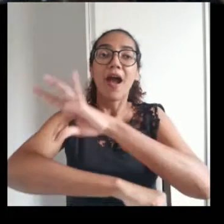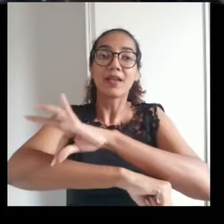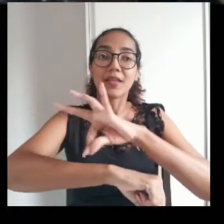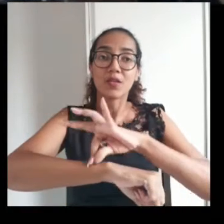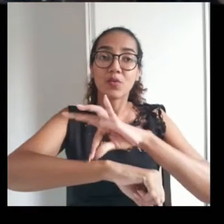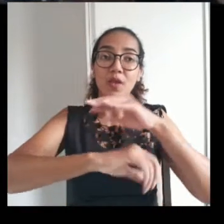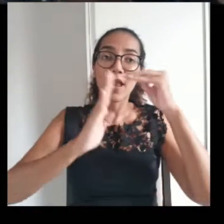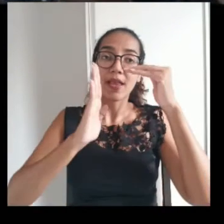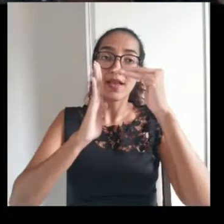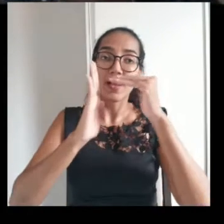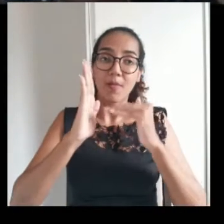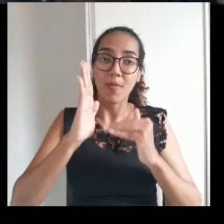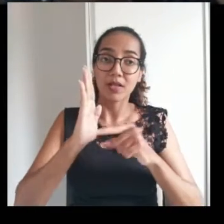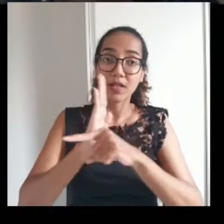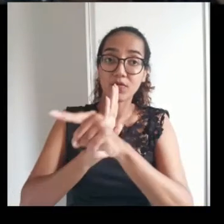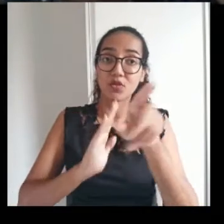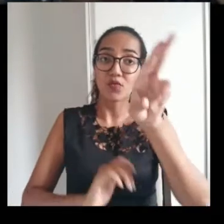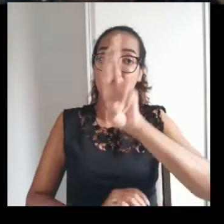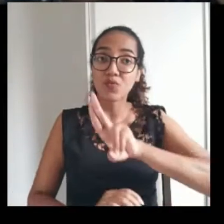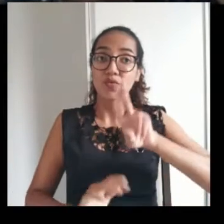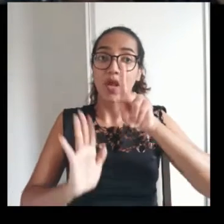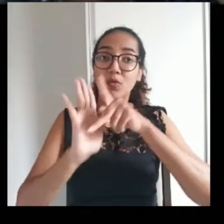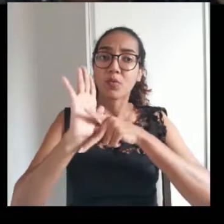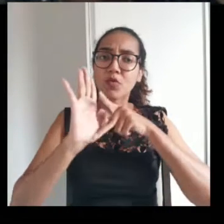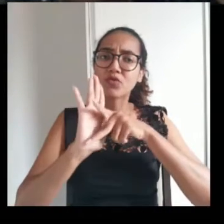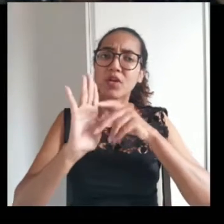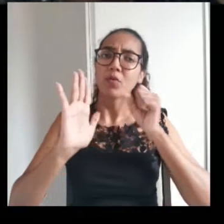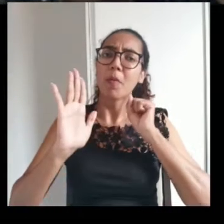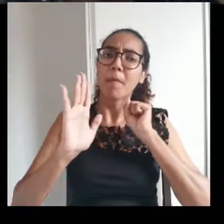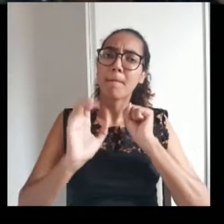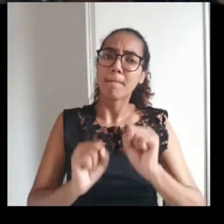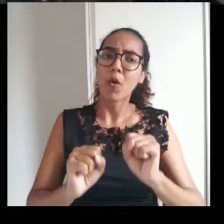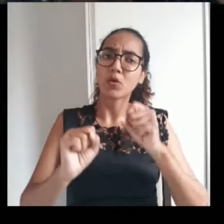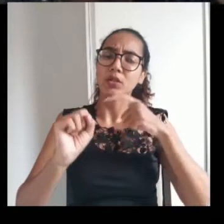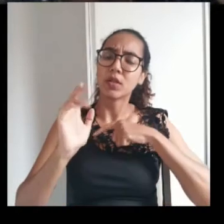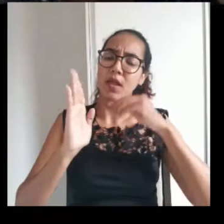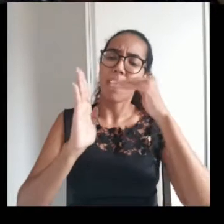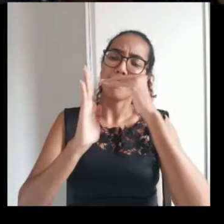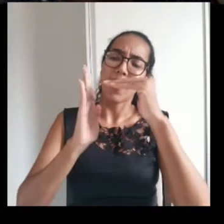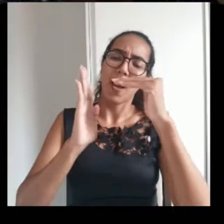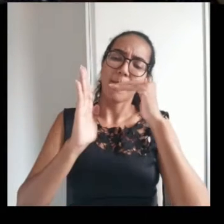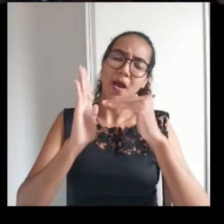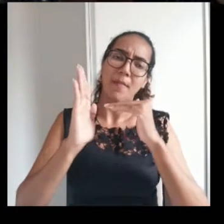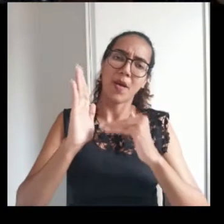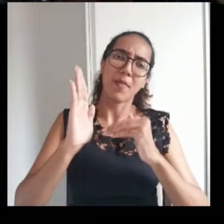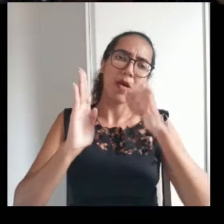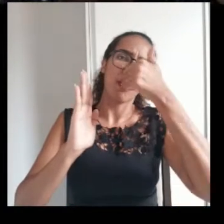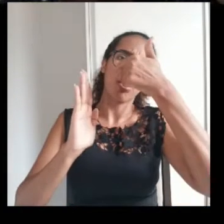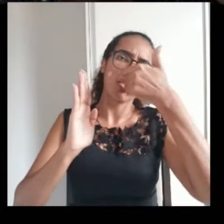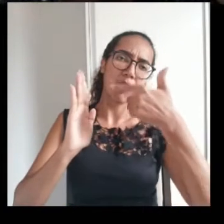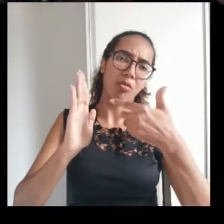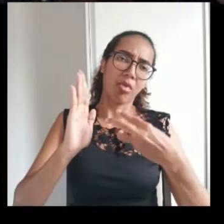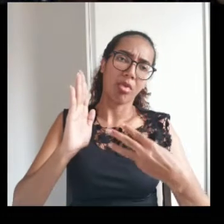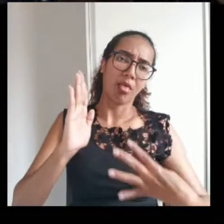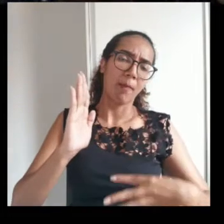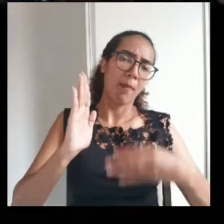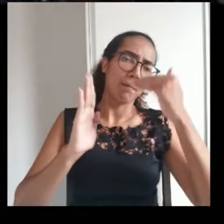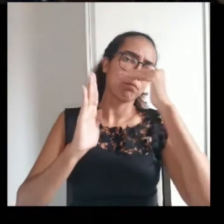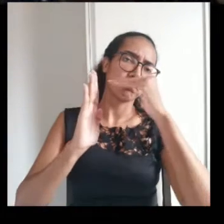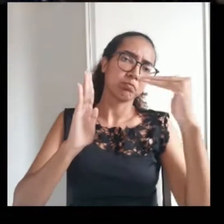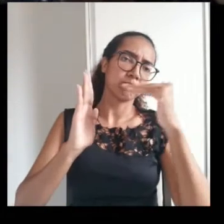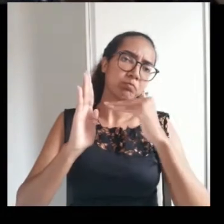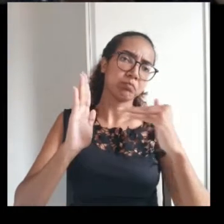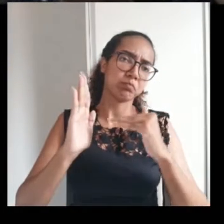pode ter N camadas, né? A cada parte que seria uma camada, pode ter N camadas. Esse N